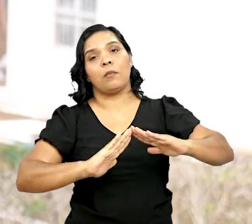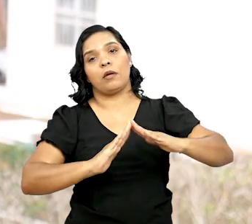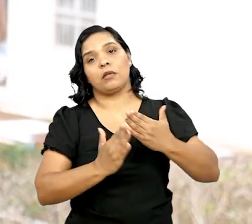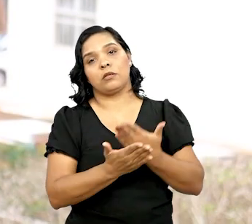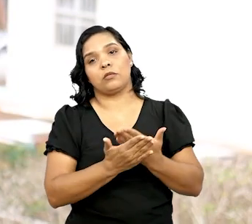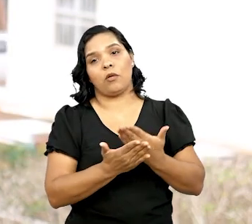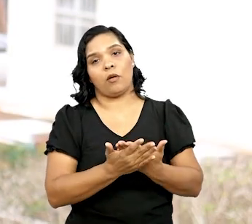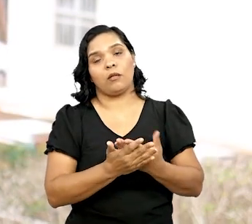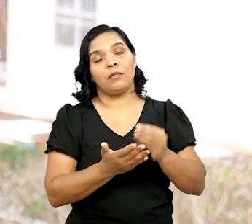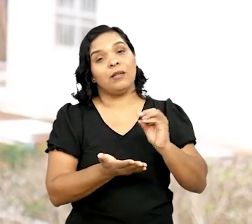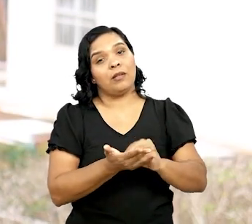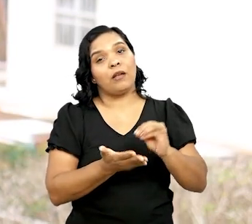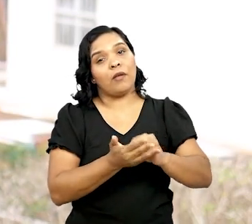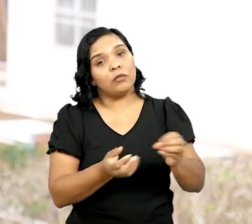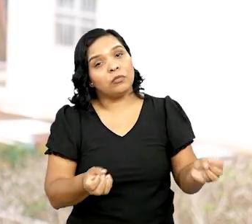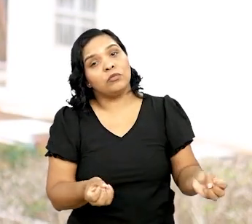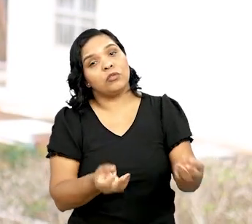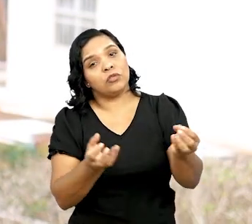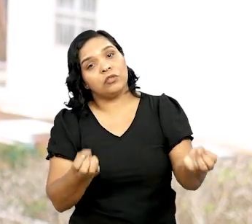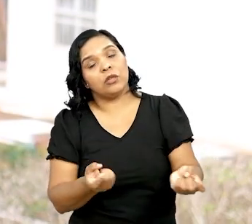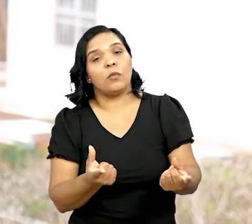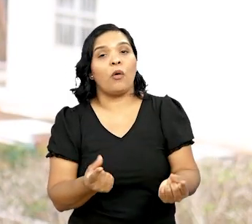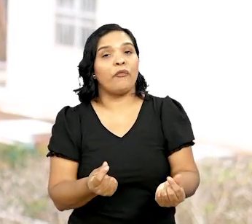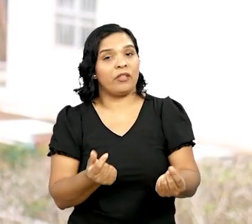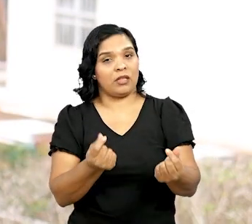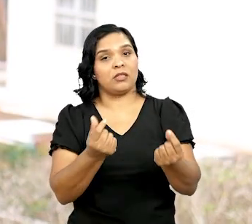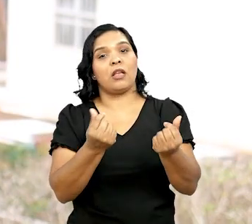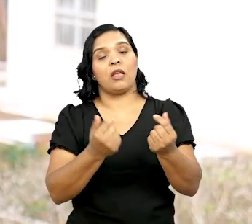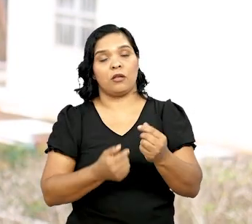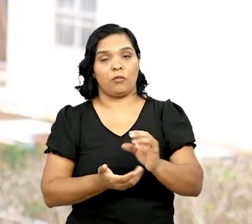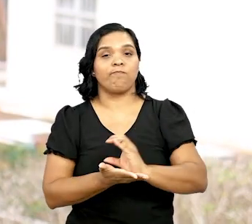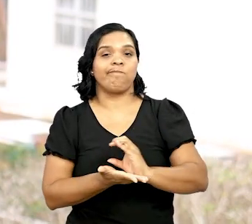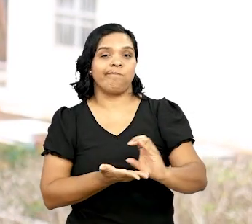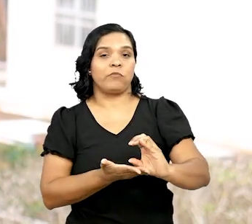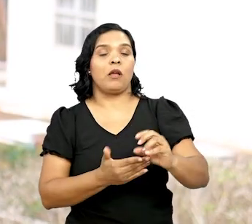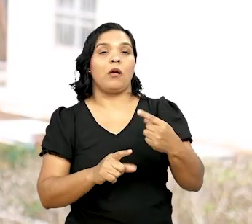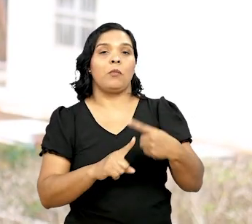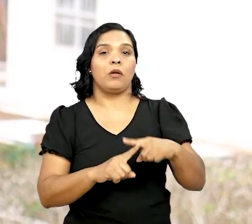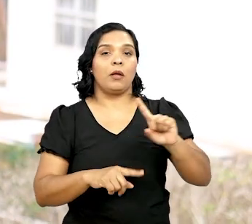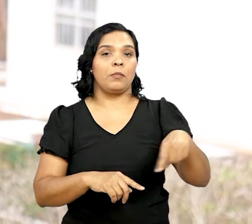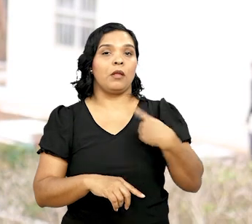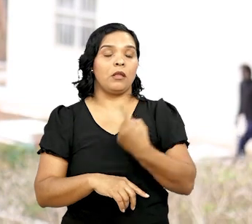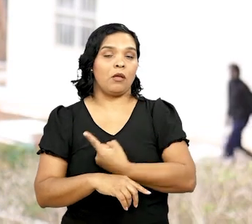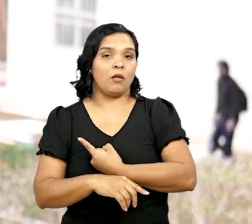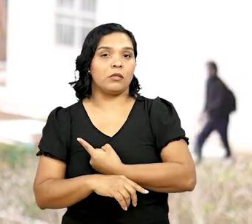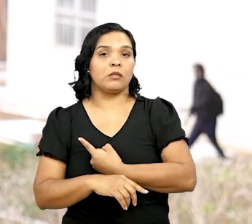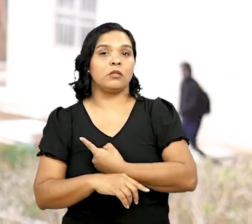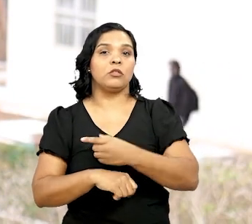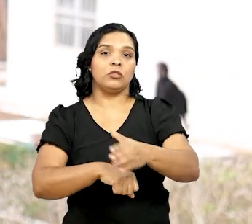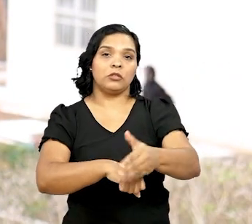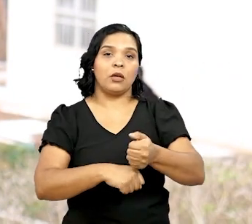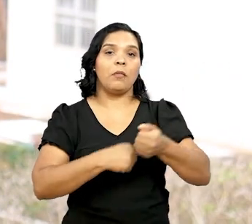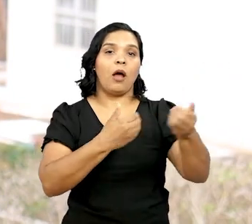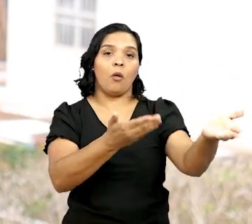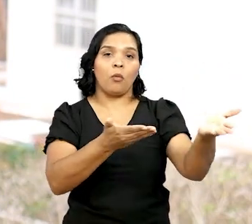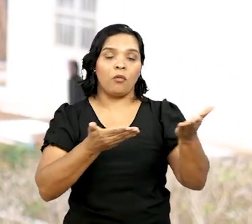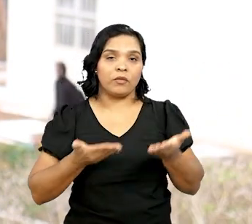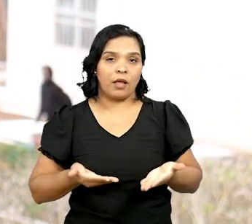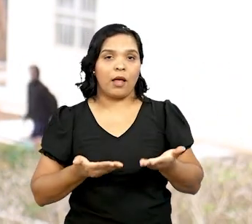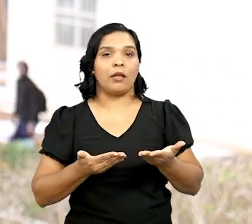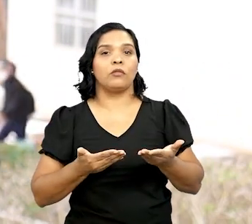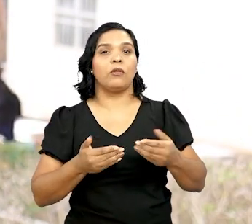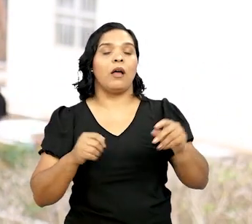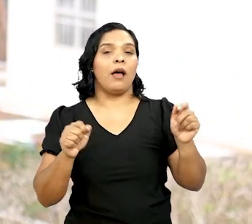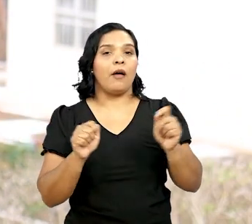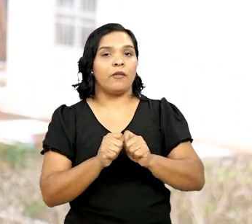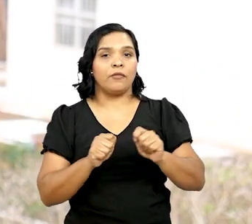aula, para a escola, sem um estímulo mesmo, inclusive financeiro, pensando dessa forma. Porque para a gente, inclusive, chamar um convidado